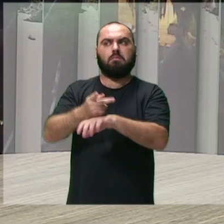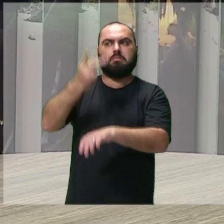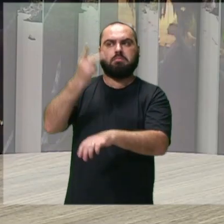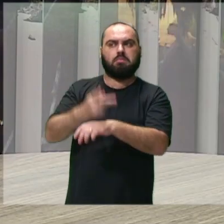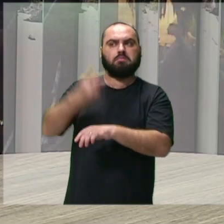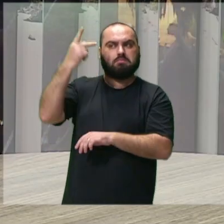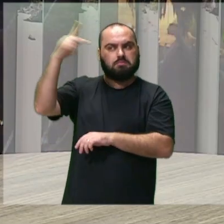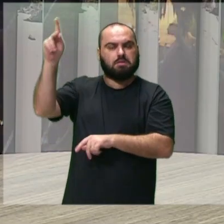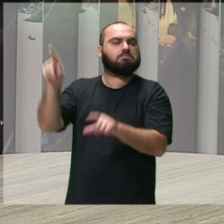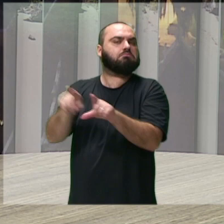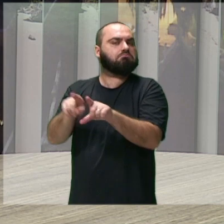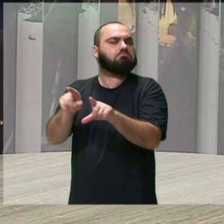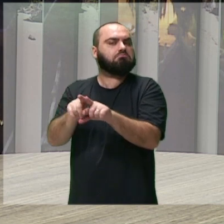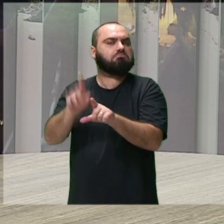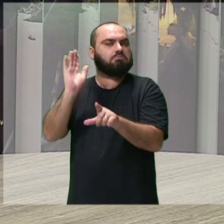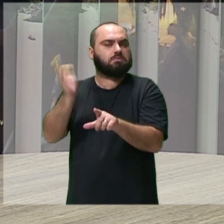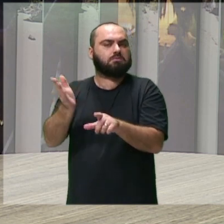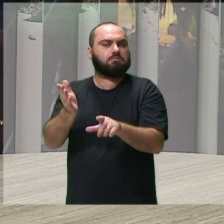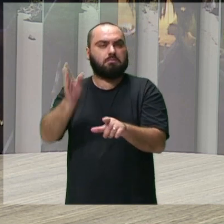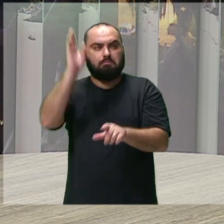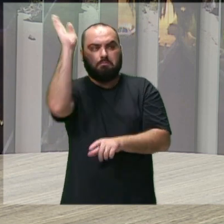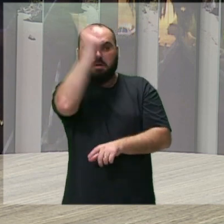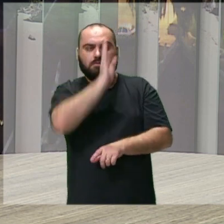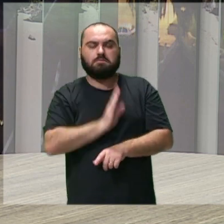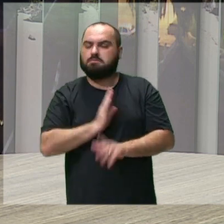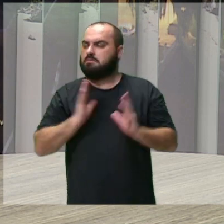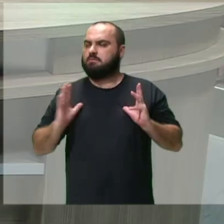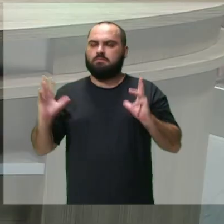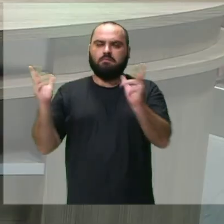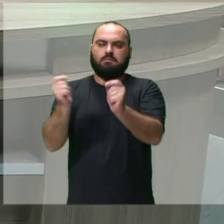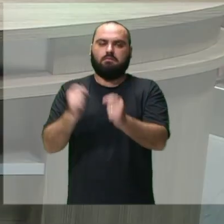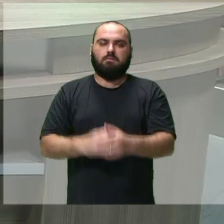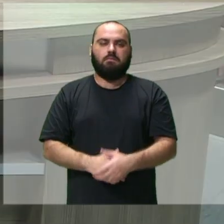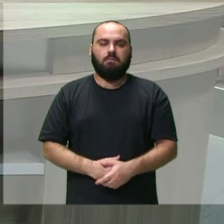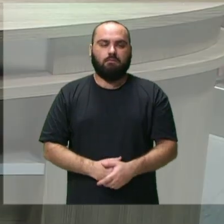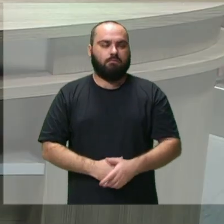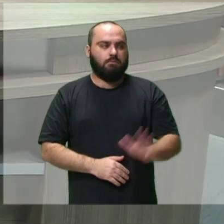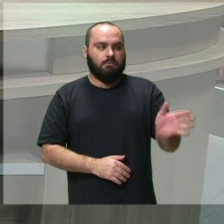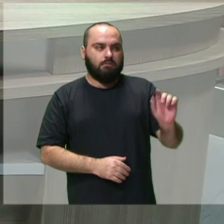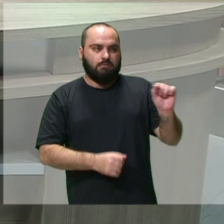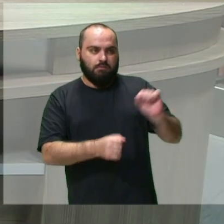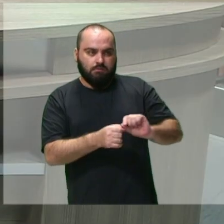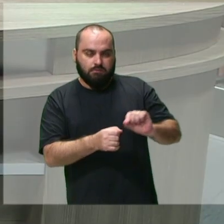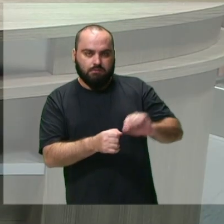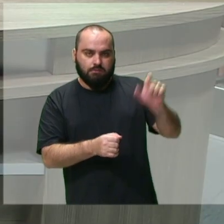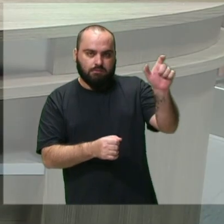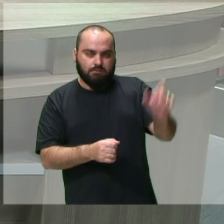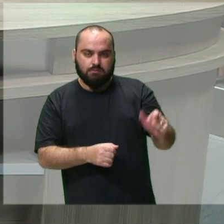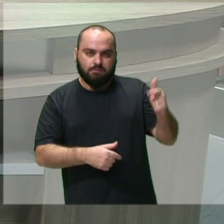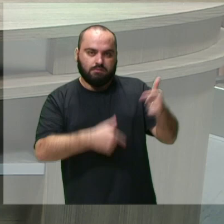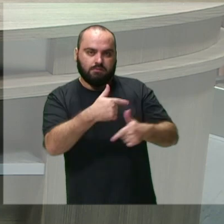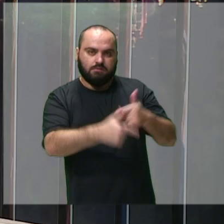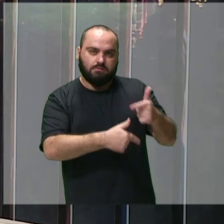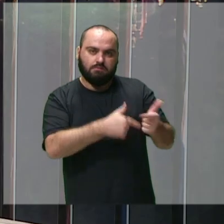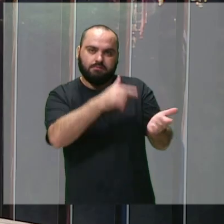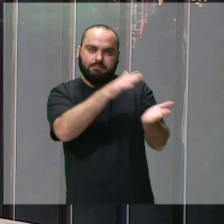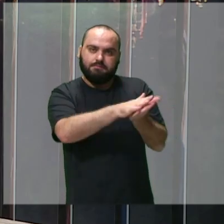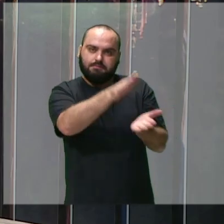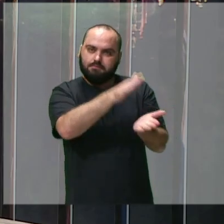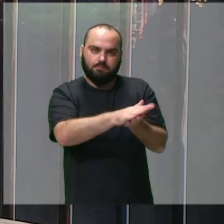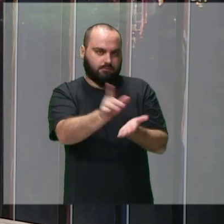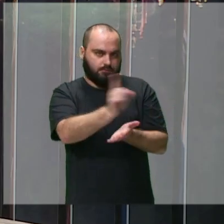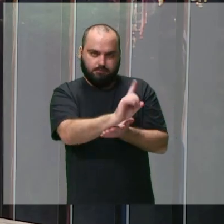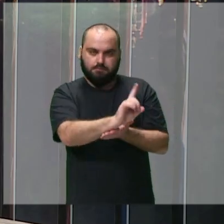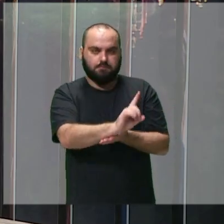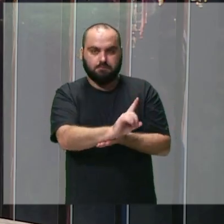várias vezes pela qualidade dele. Tem gente do Brasil inteiro fazendo. Então, assim, não é que você distribui o teu trabalho digitalmente. Por